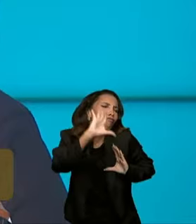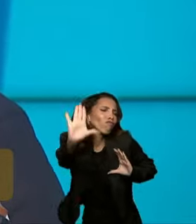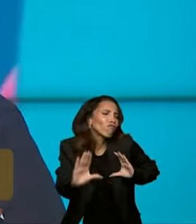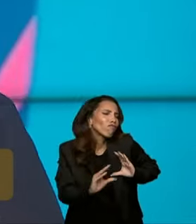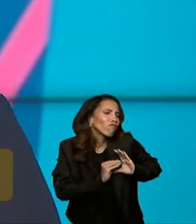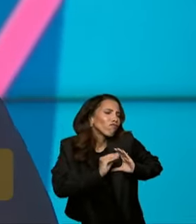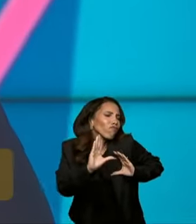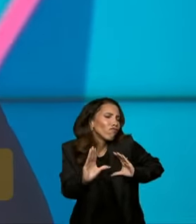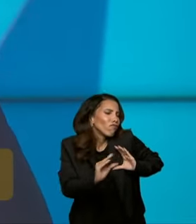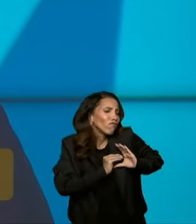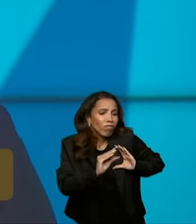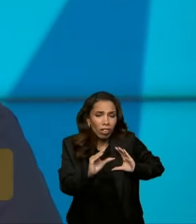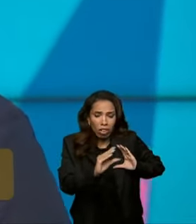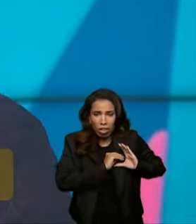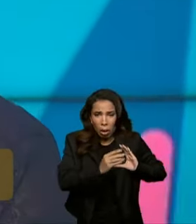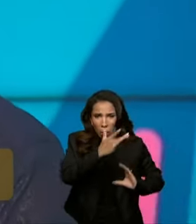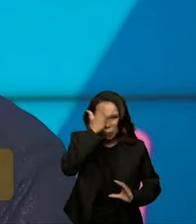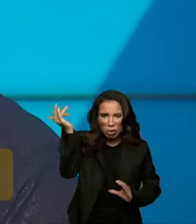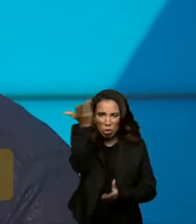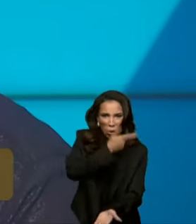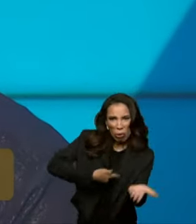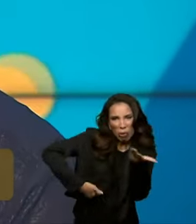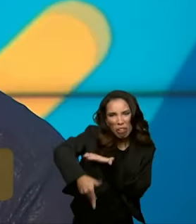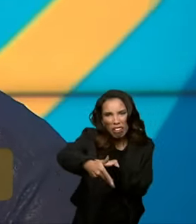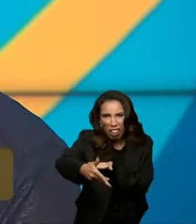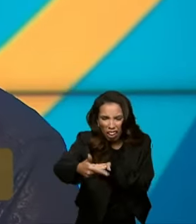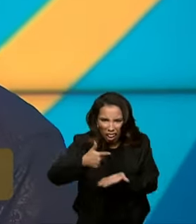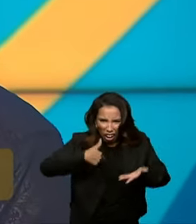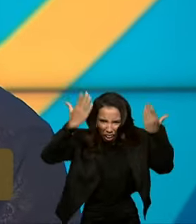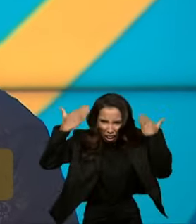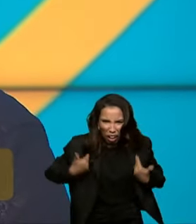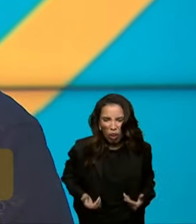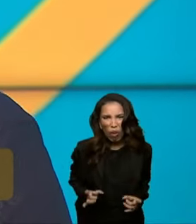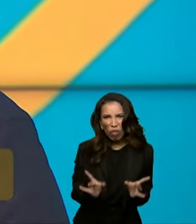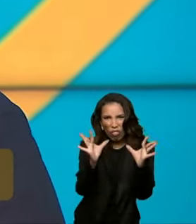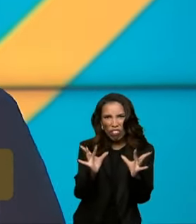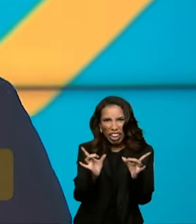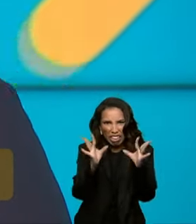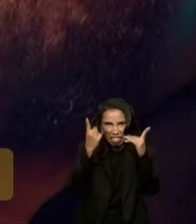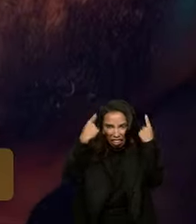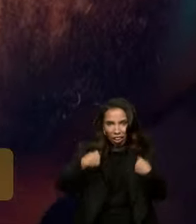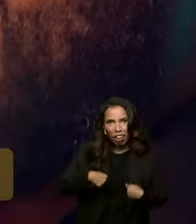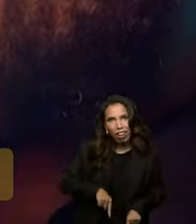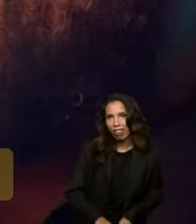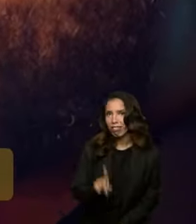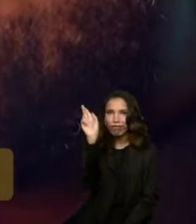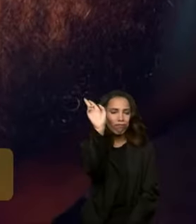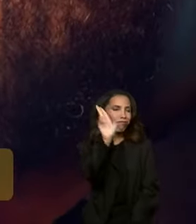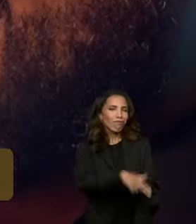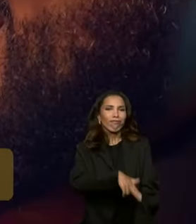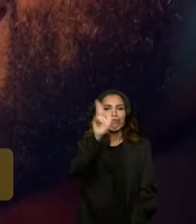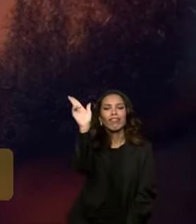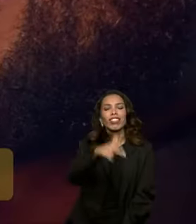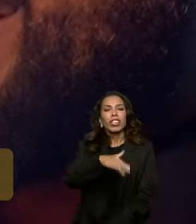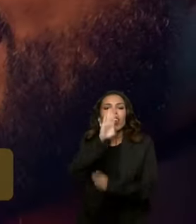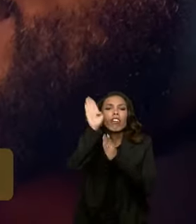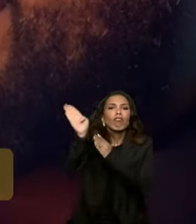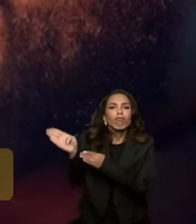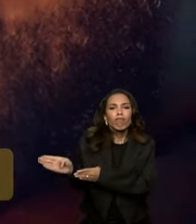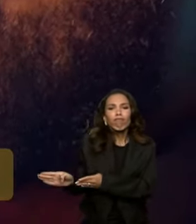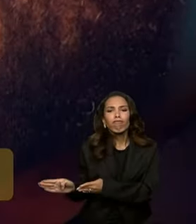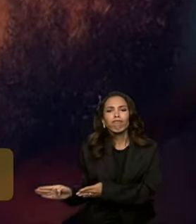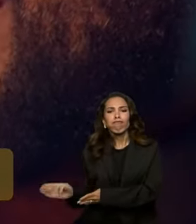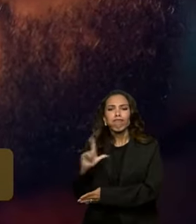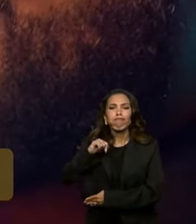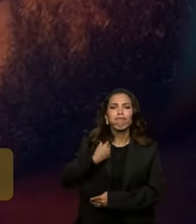Ninguém vai me comprar, eu não vou me vender, eu não. Irmandade é fidelidade,